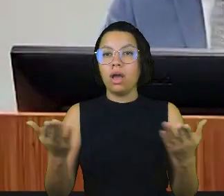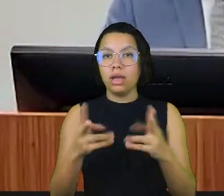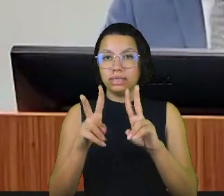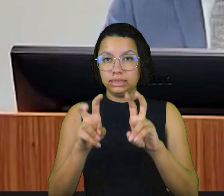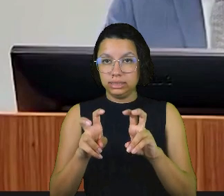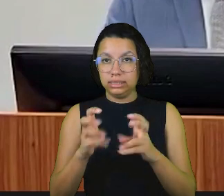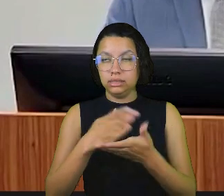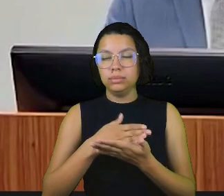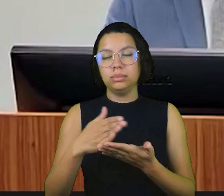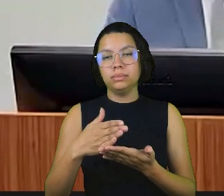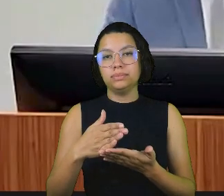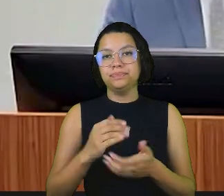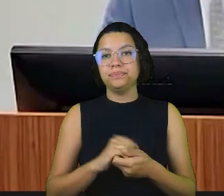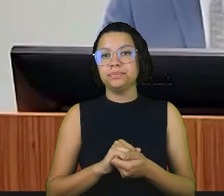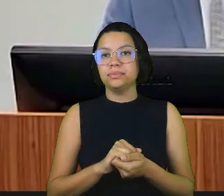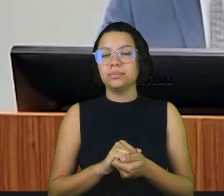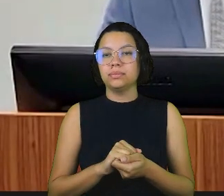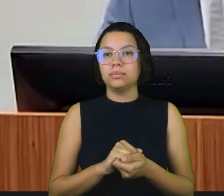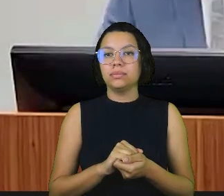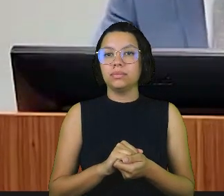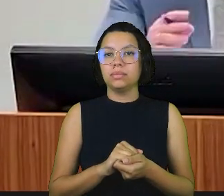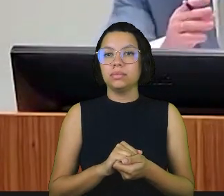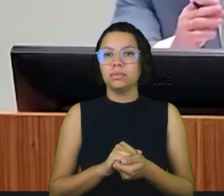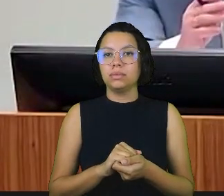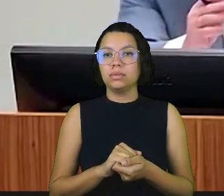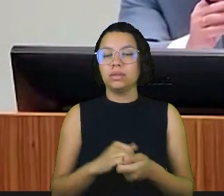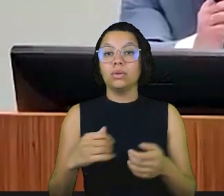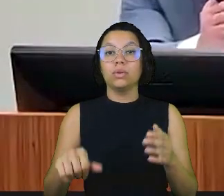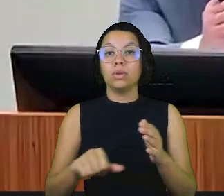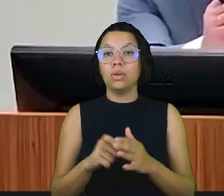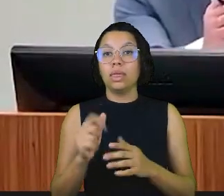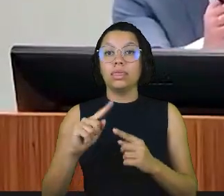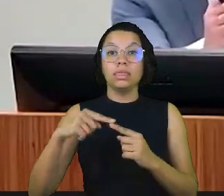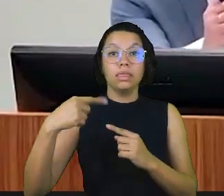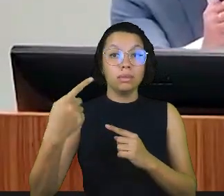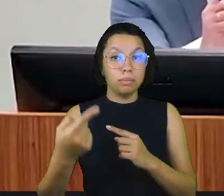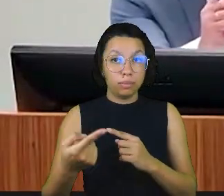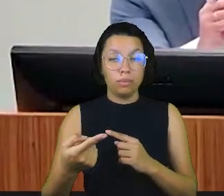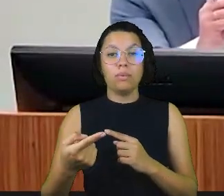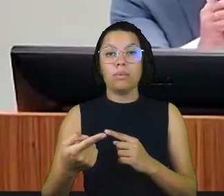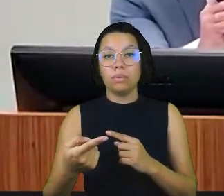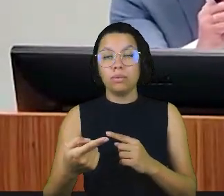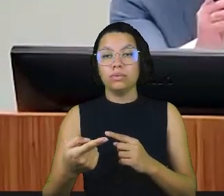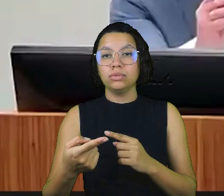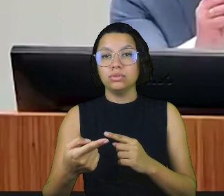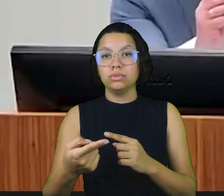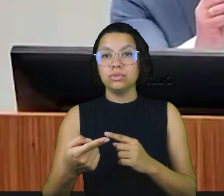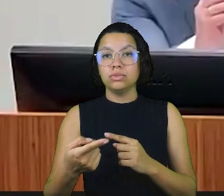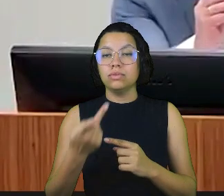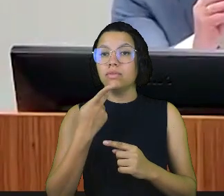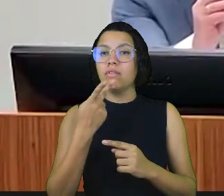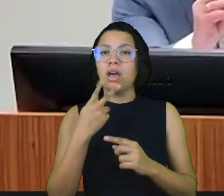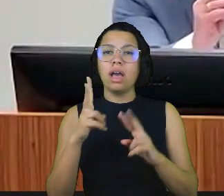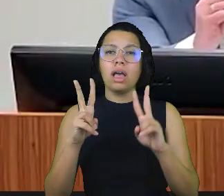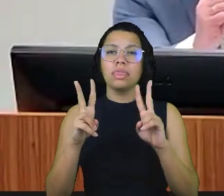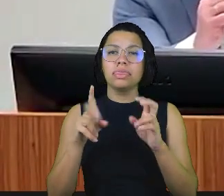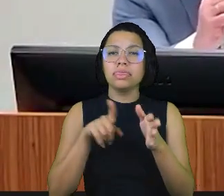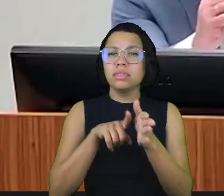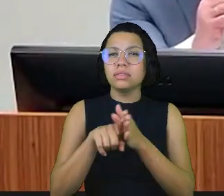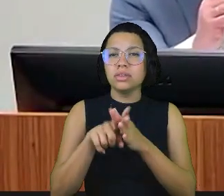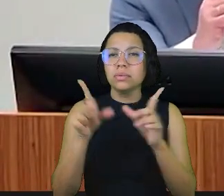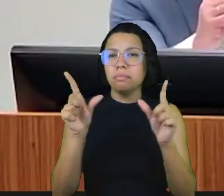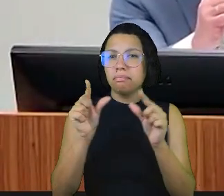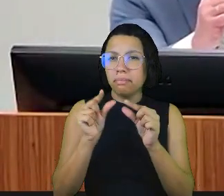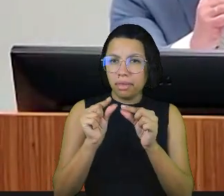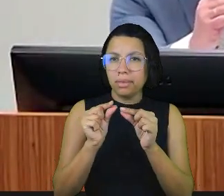esses temas, em princípio, e depois, na sequência, abordar as questões mais